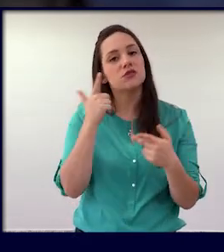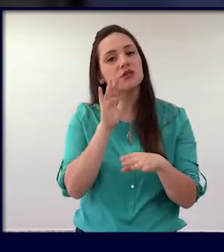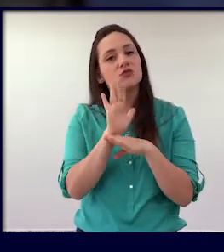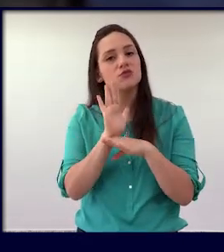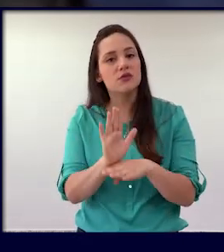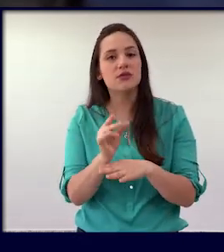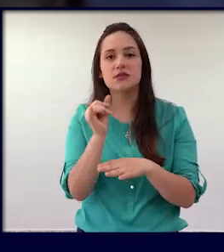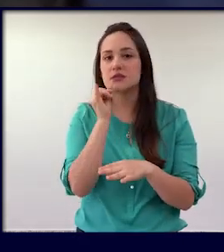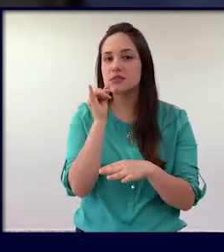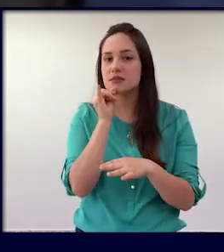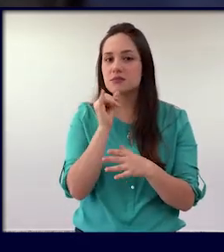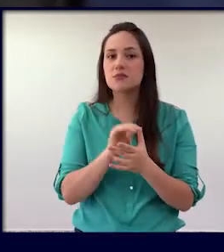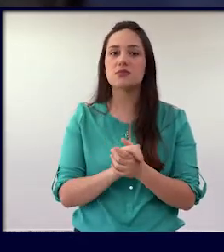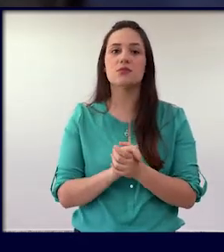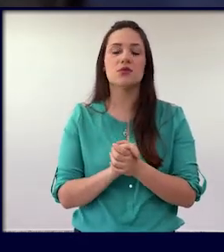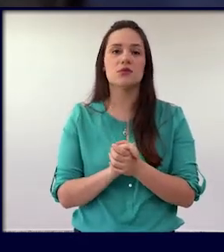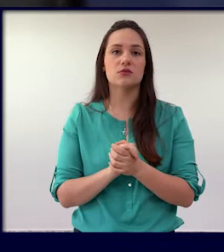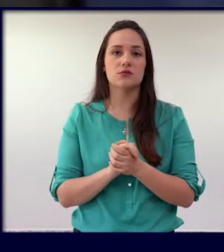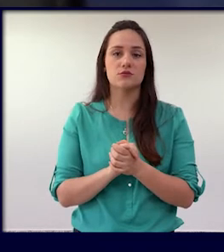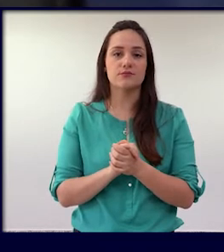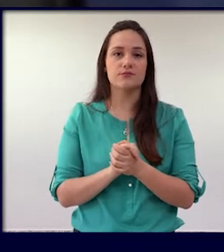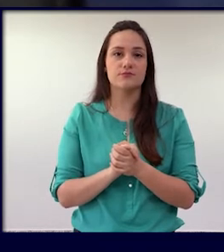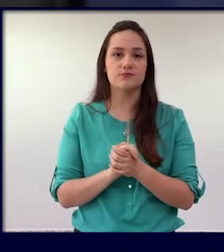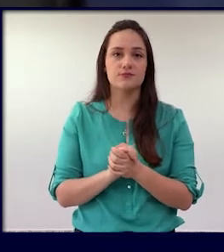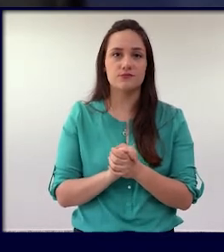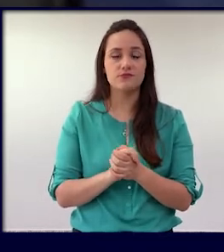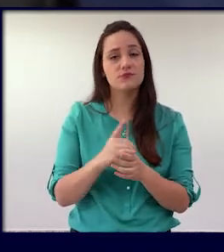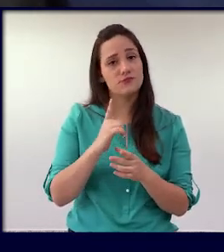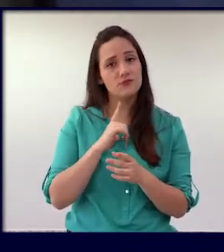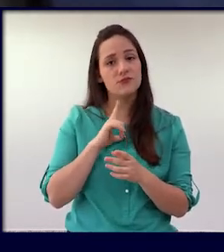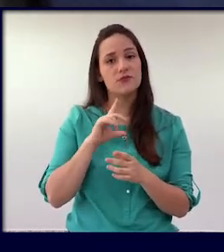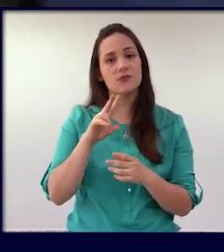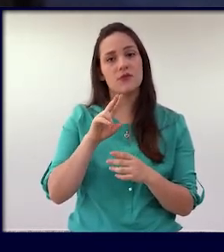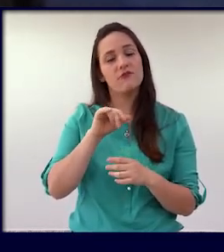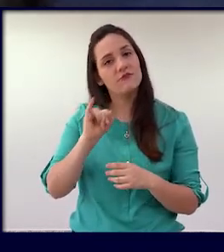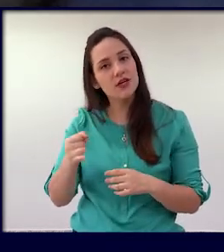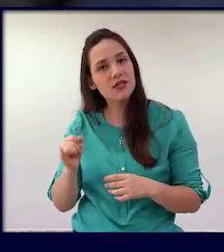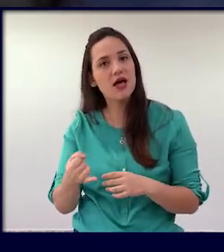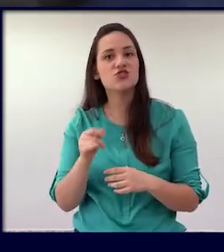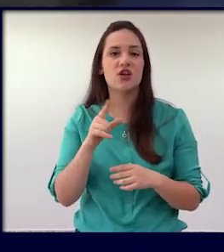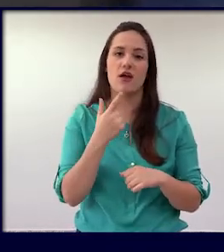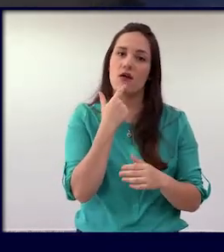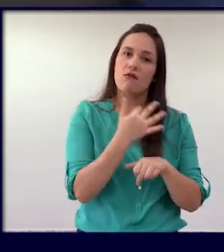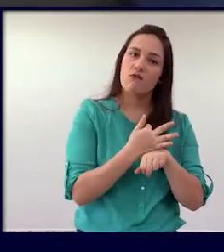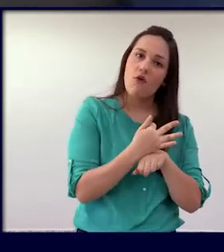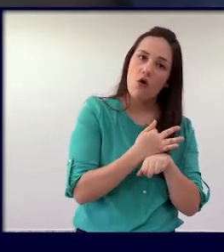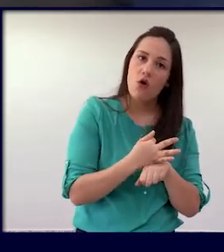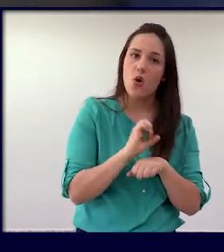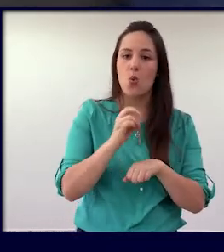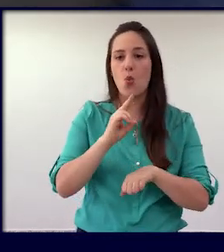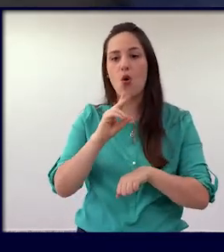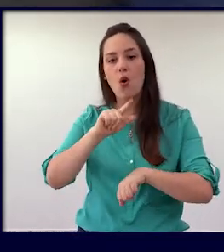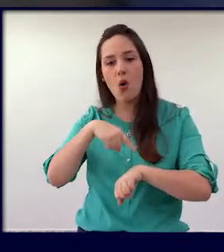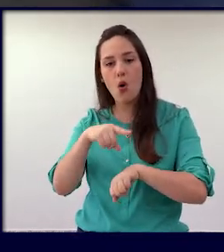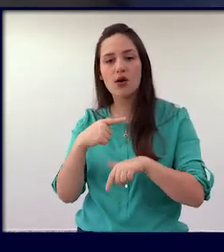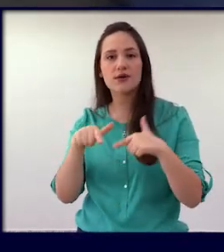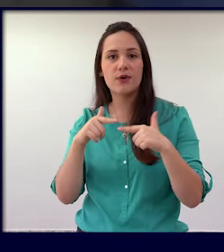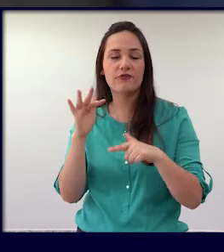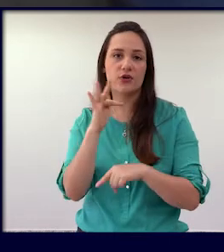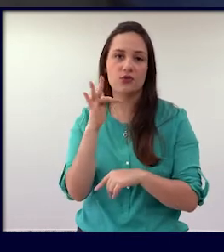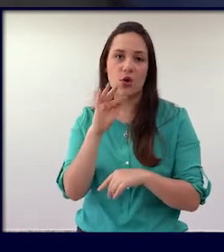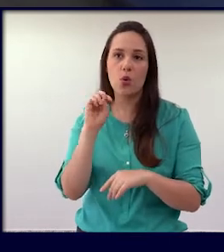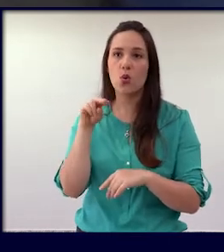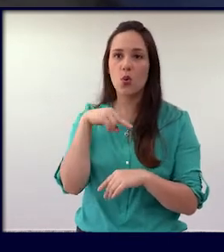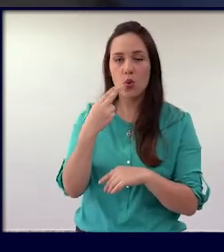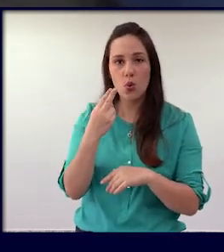gente consiga oferecer algum tipo também de compensação indireta, existem as vantagens, que são as folgas, que é